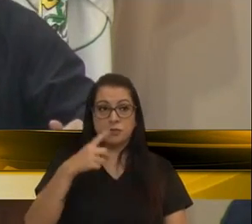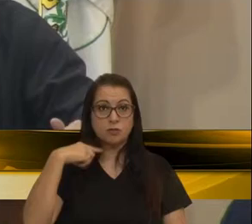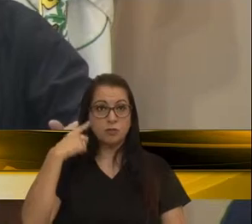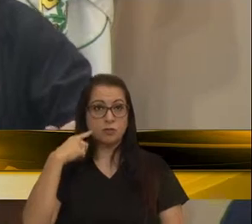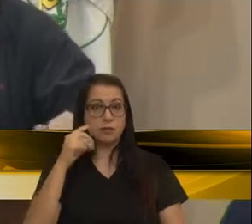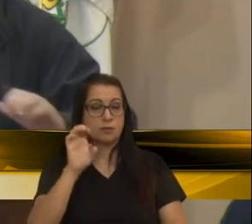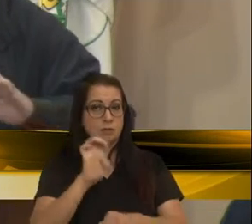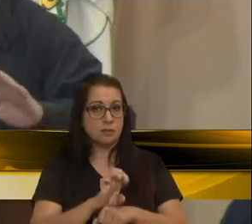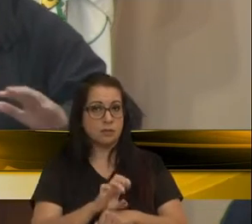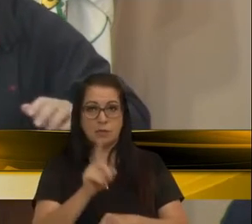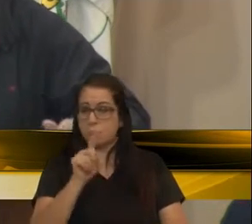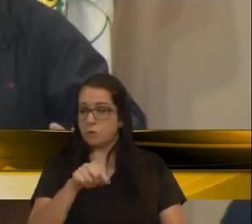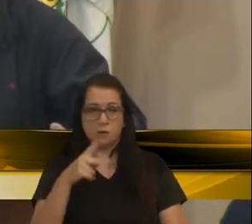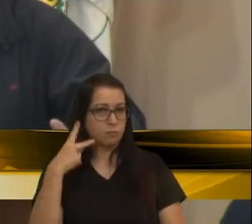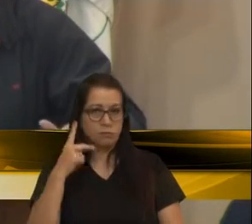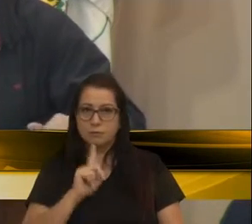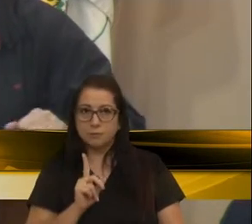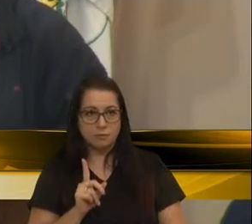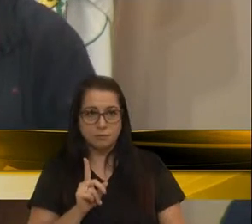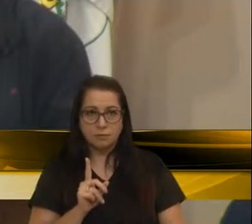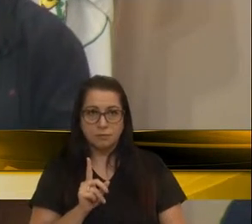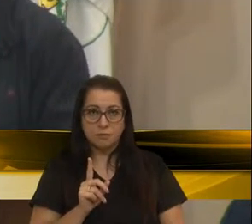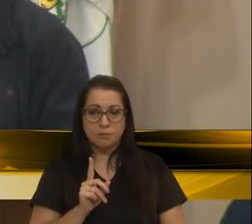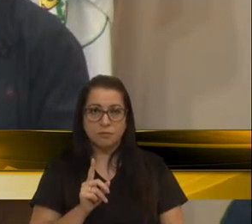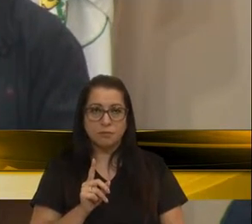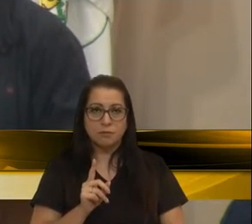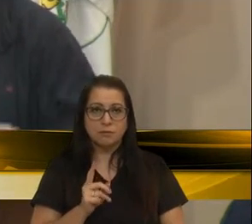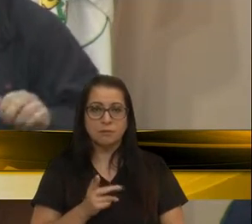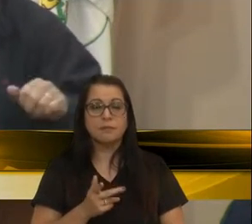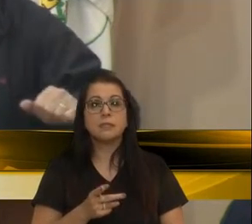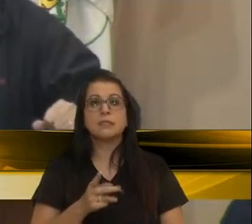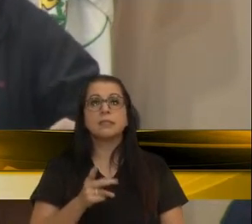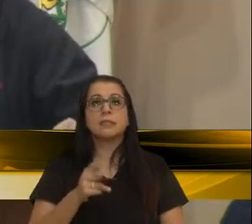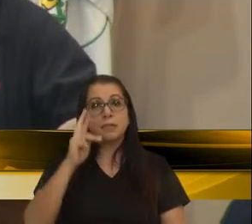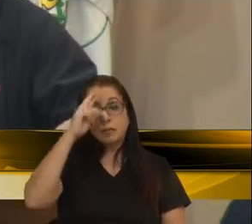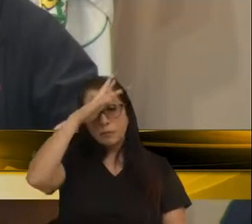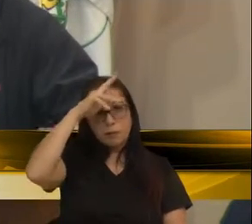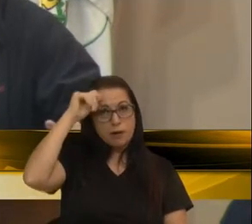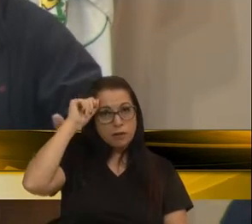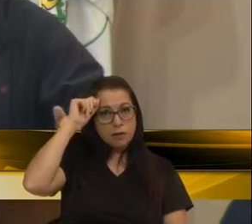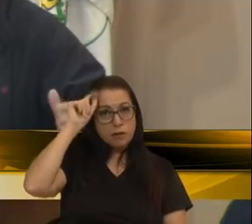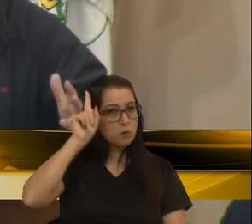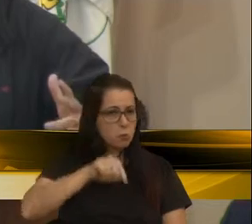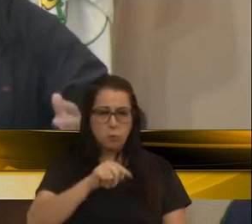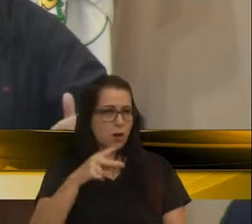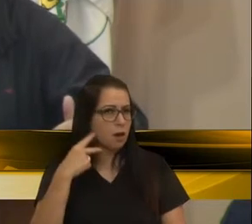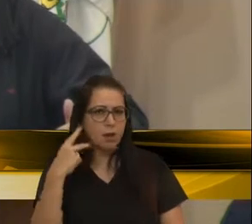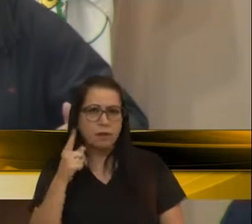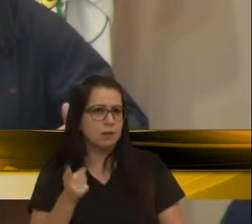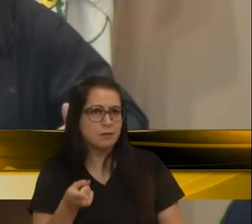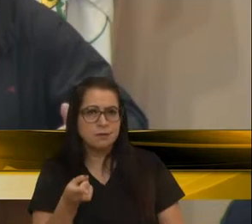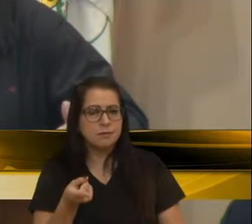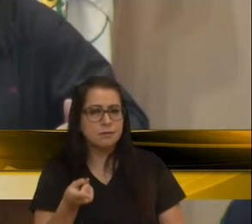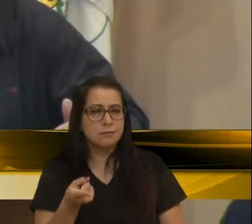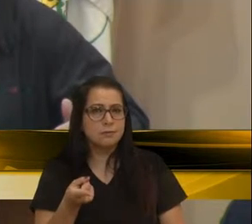deputado estadual não é ser político? Ser prefeito não é ser